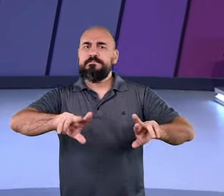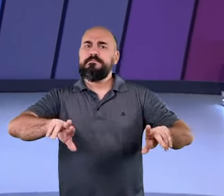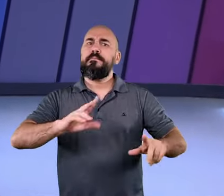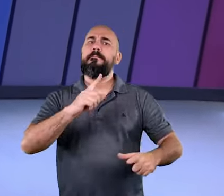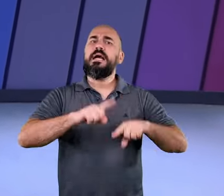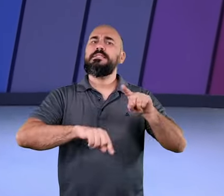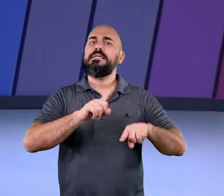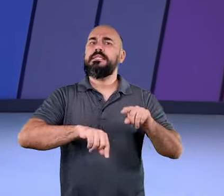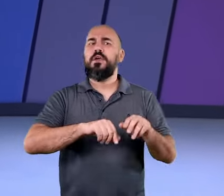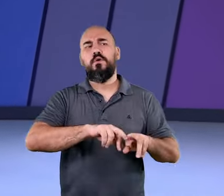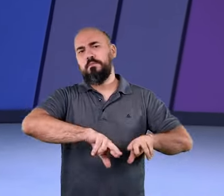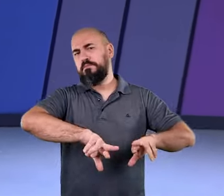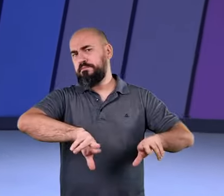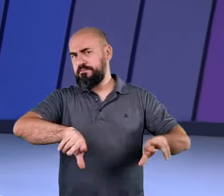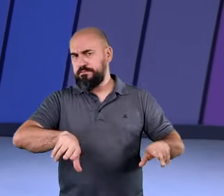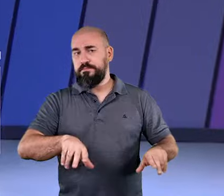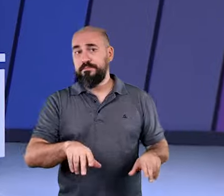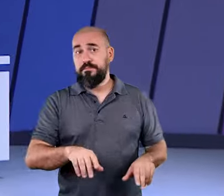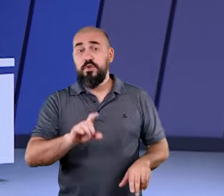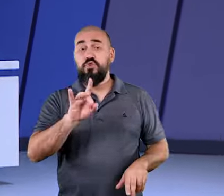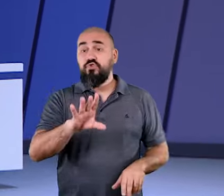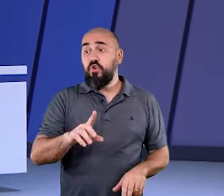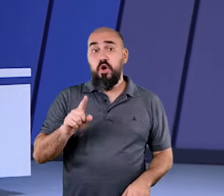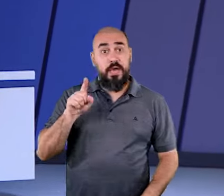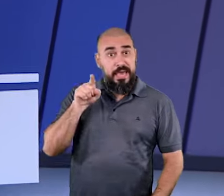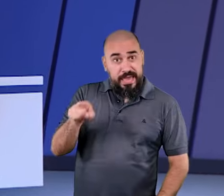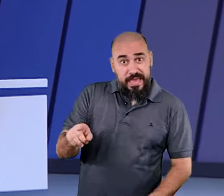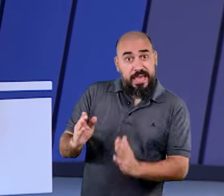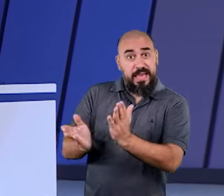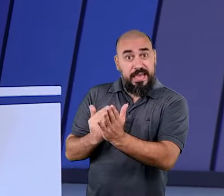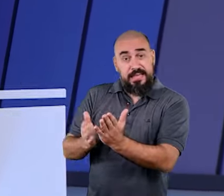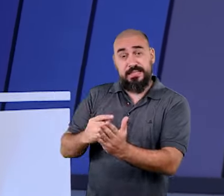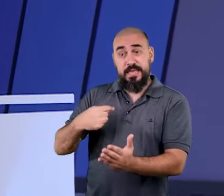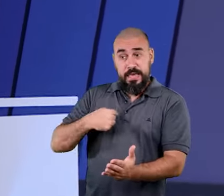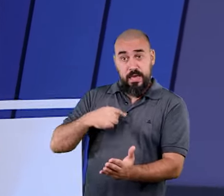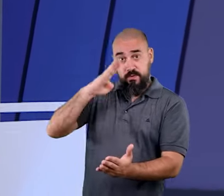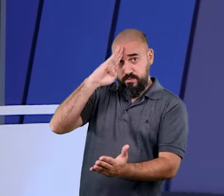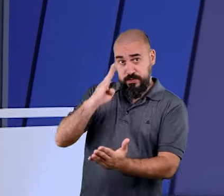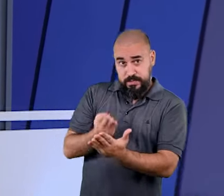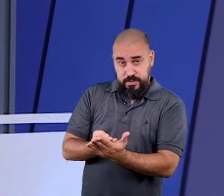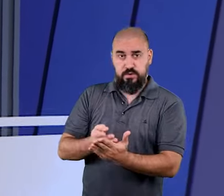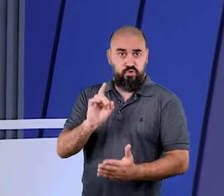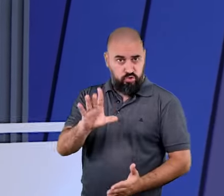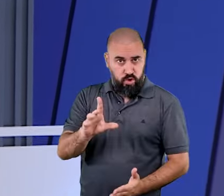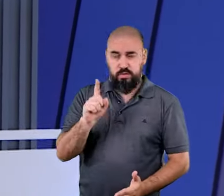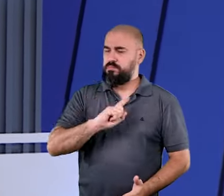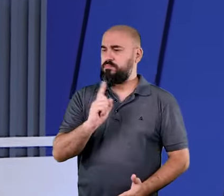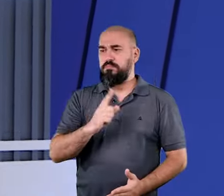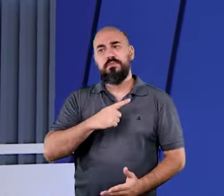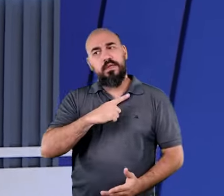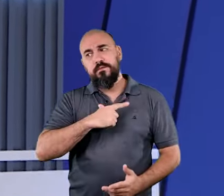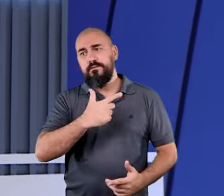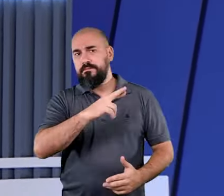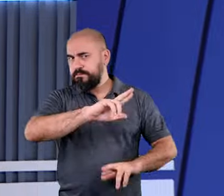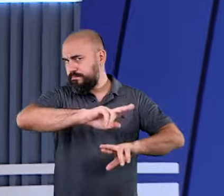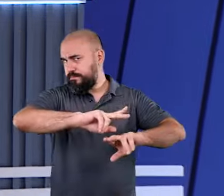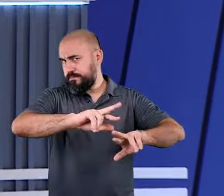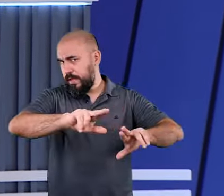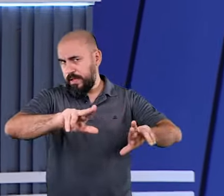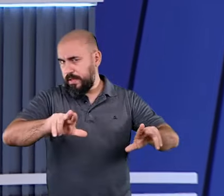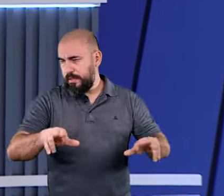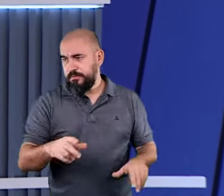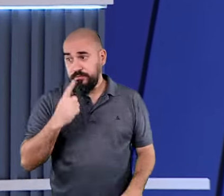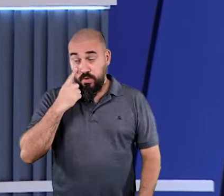materiais. Você vai ver que não é apenas o estudo bíblico Eu Creio. Se você nunca entrou no site, aqueles que já entraram conhecem e sabem que